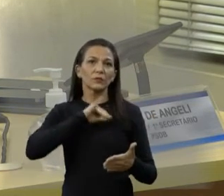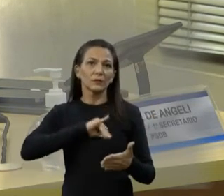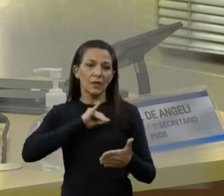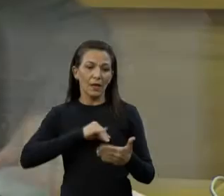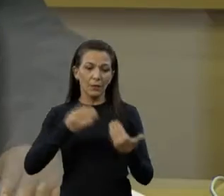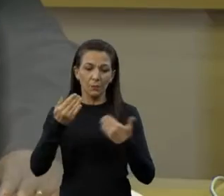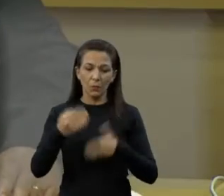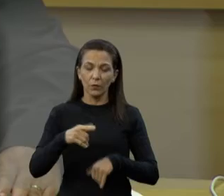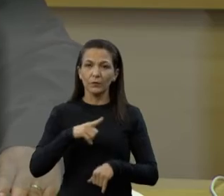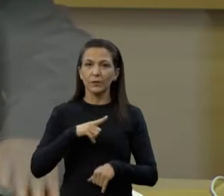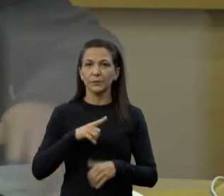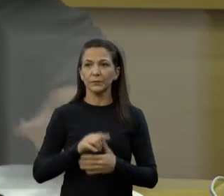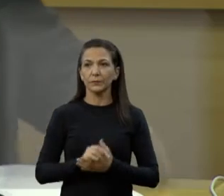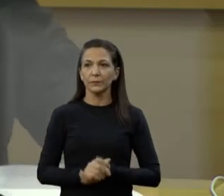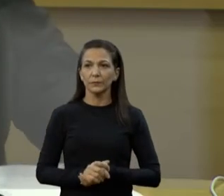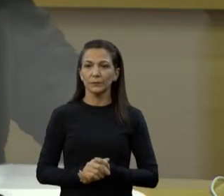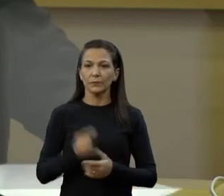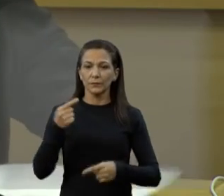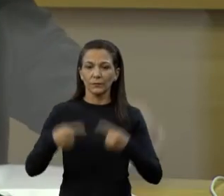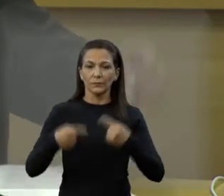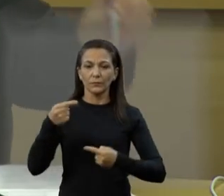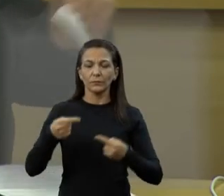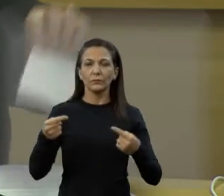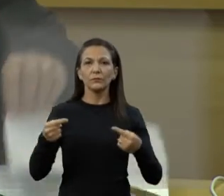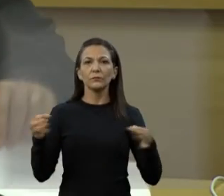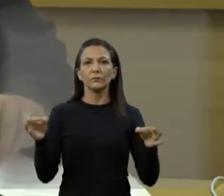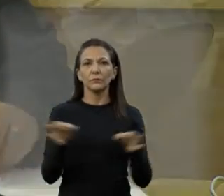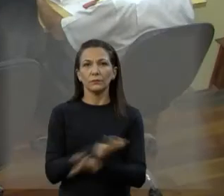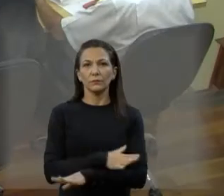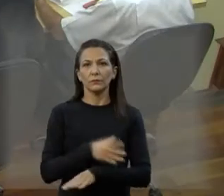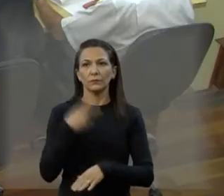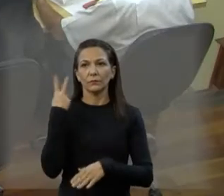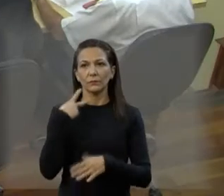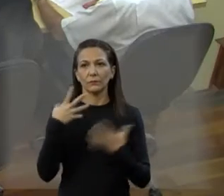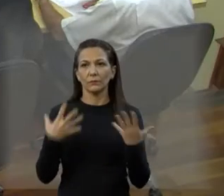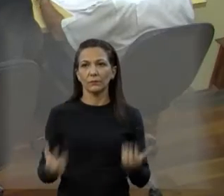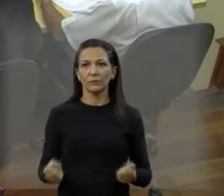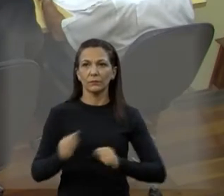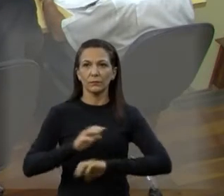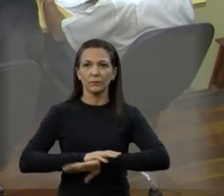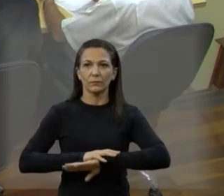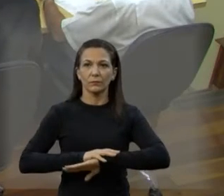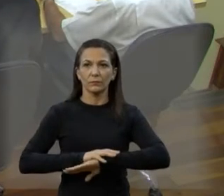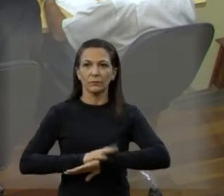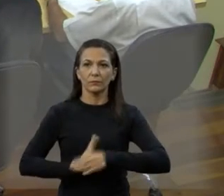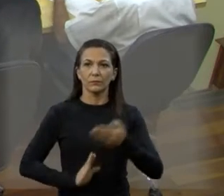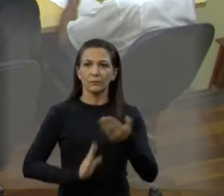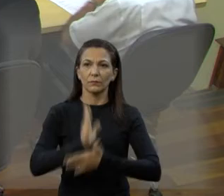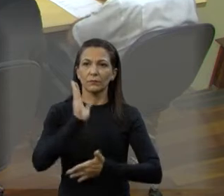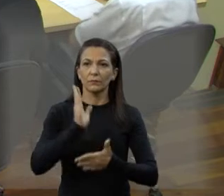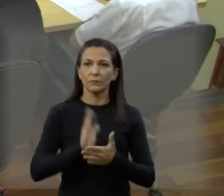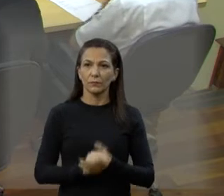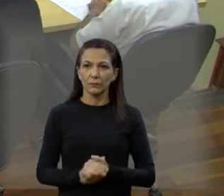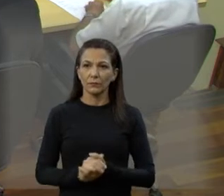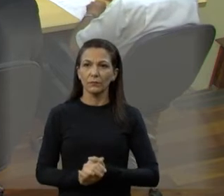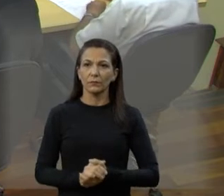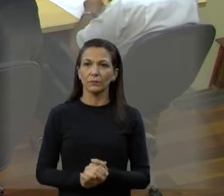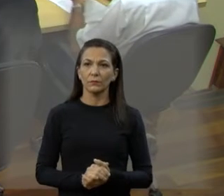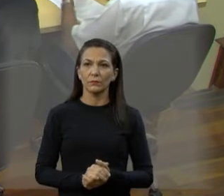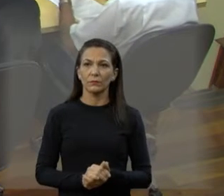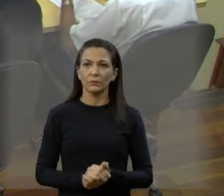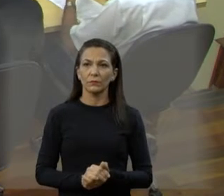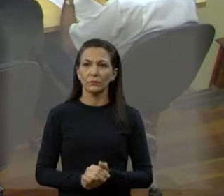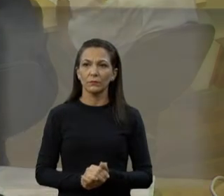em discussão a discussão gerador estiverem de acordo permaneçam Como estão aprovado a